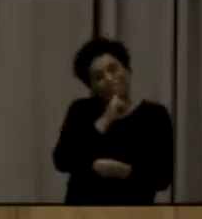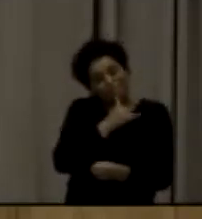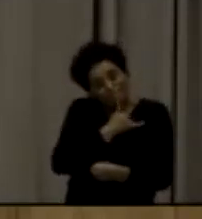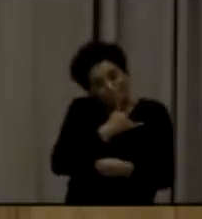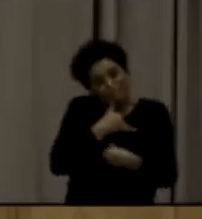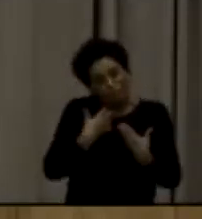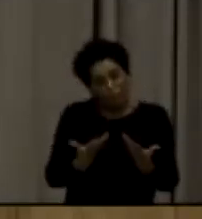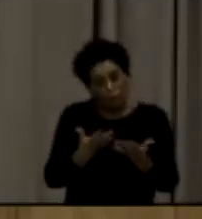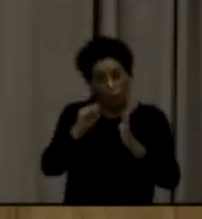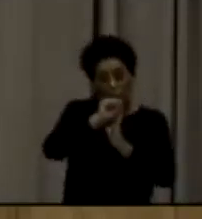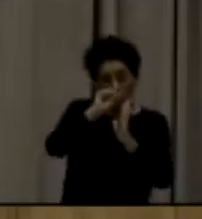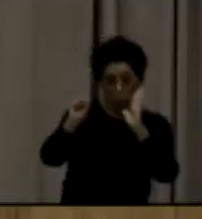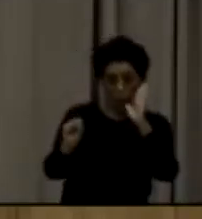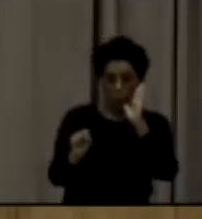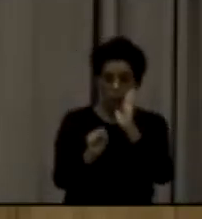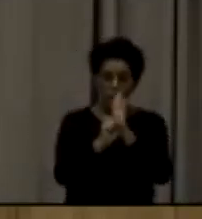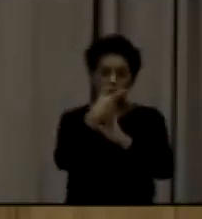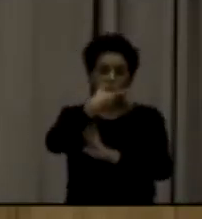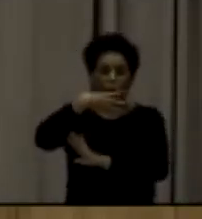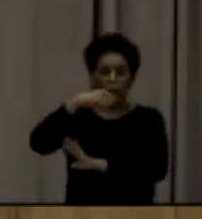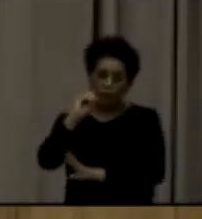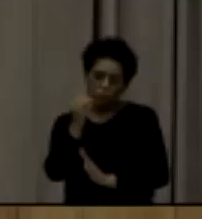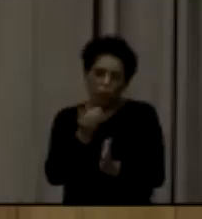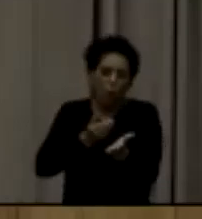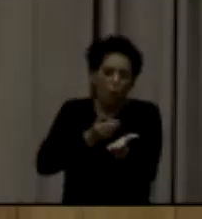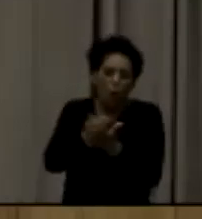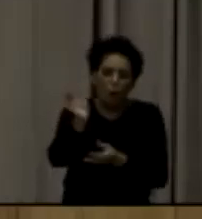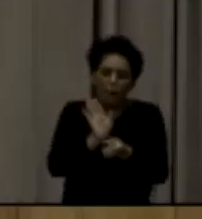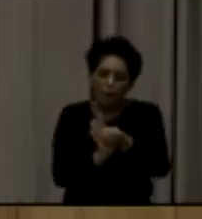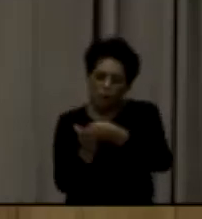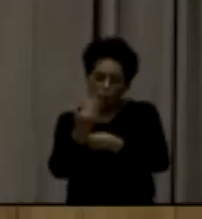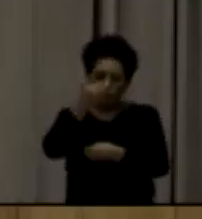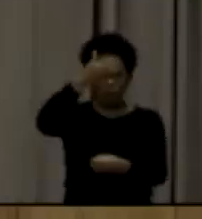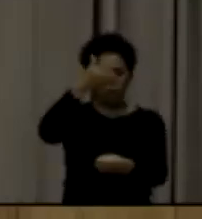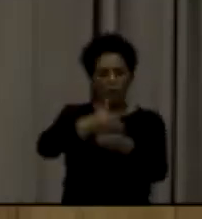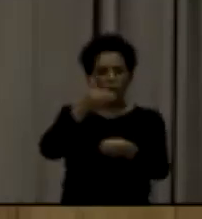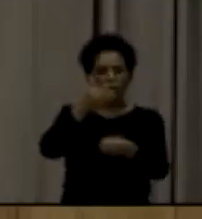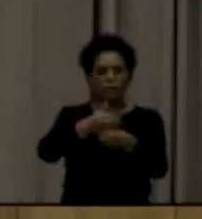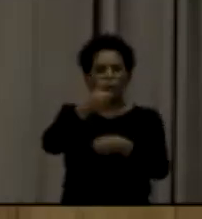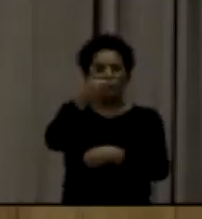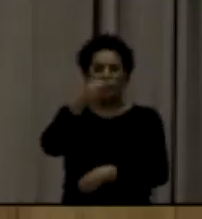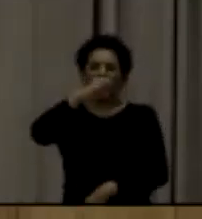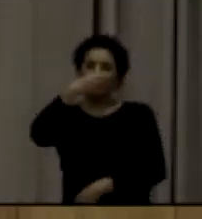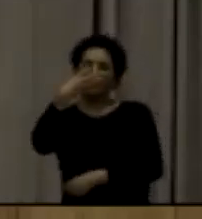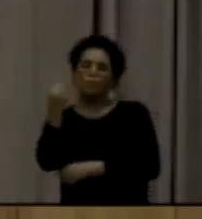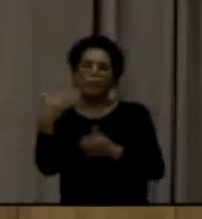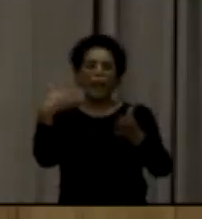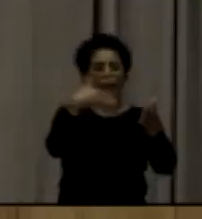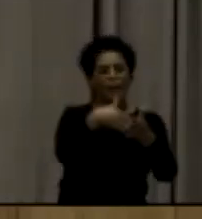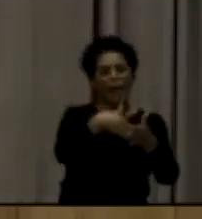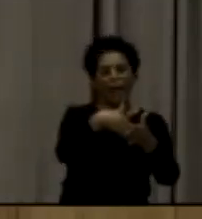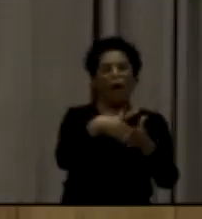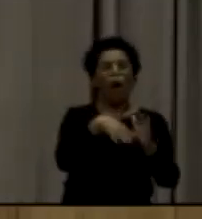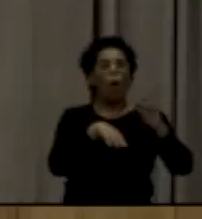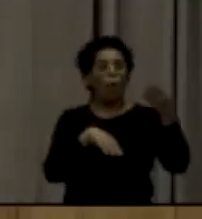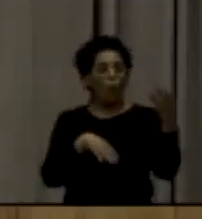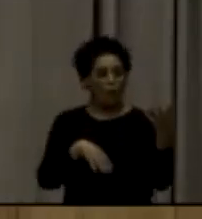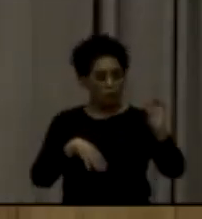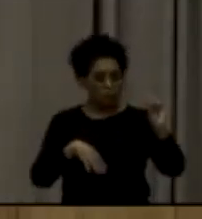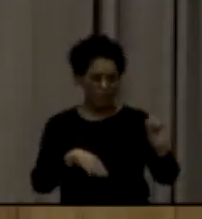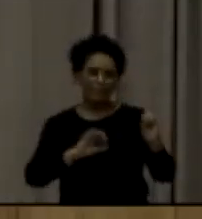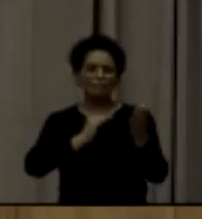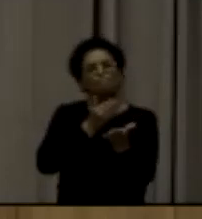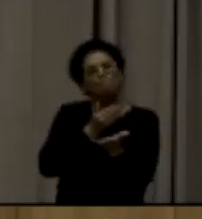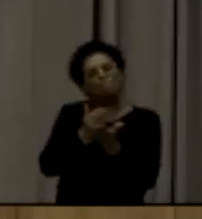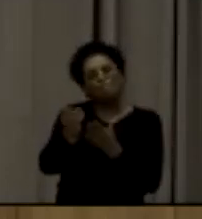primeira metade do século XX fez nascer o fascismo dos anos 30, dos anos 40, que levou à Segunda Guerra Mundial